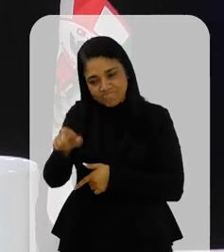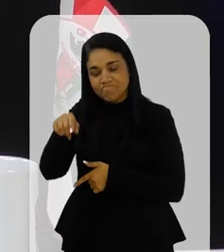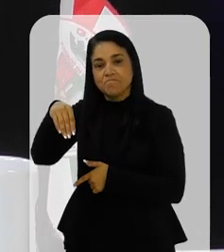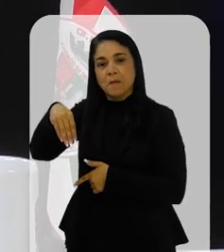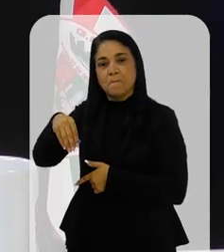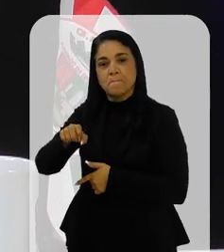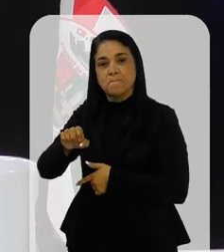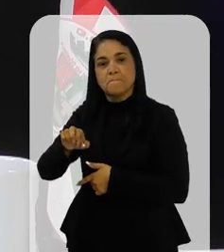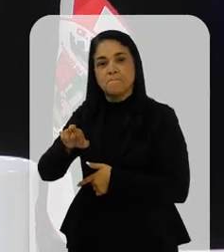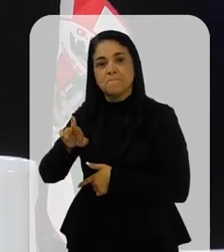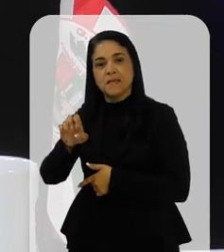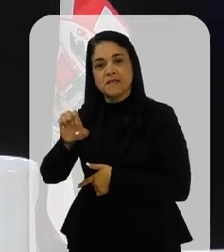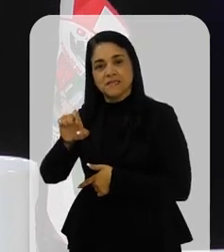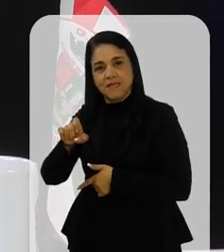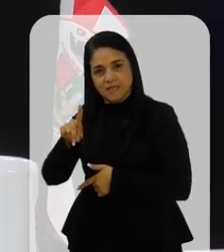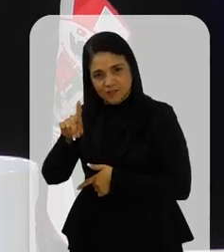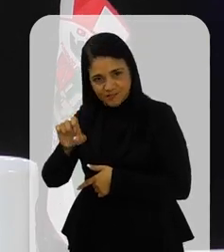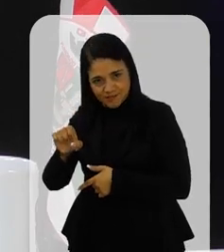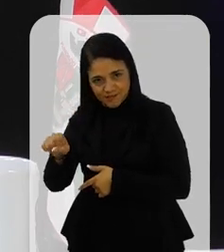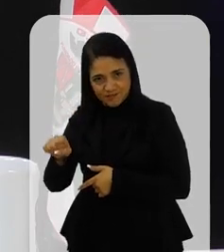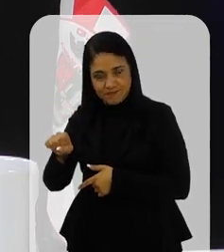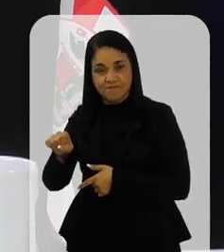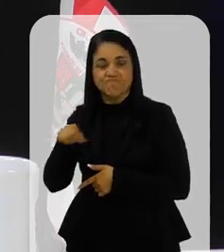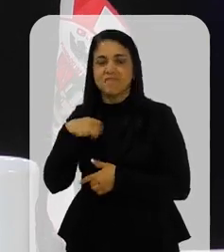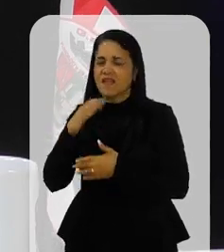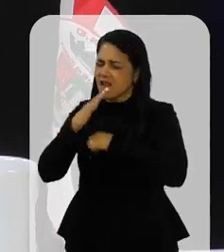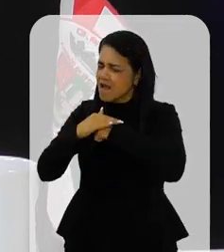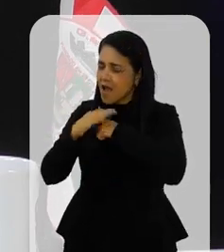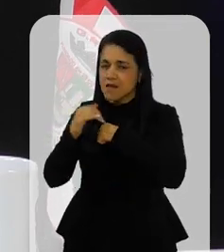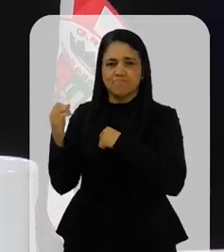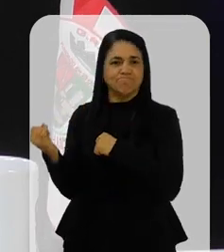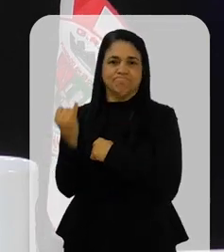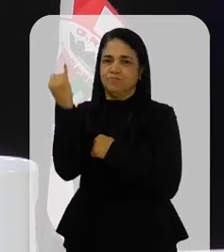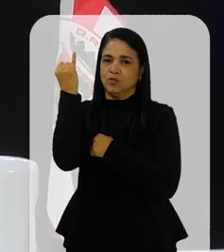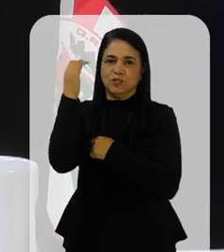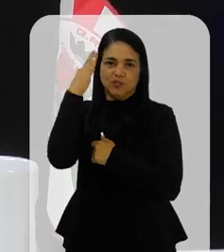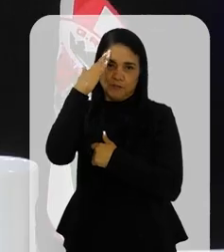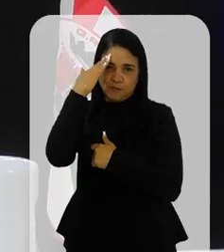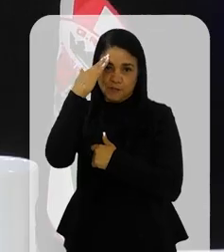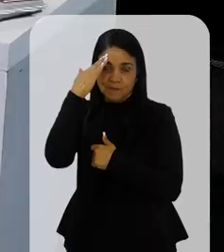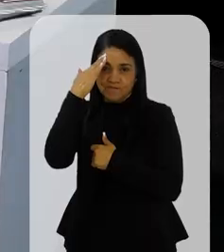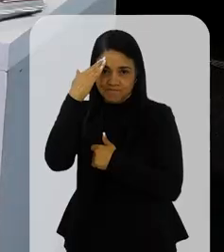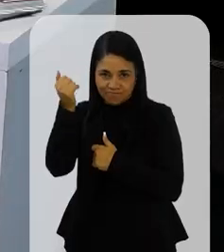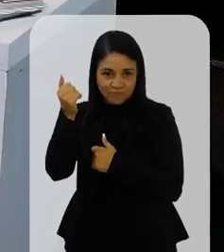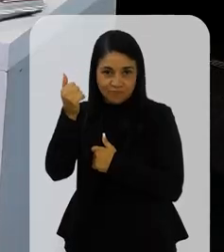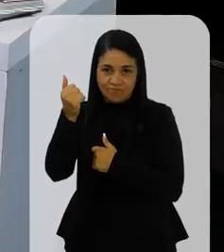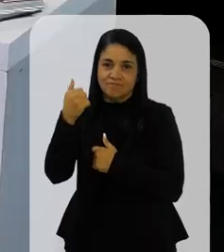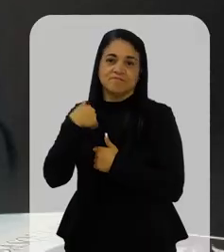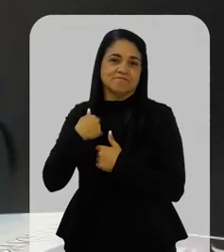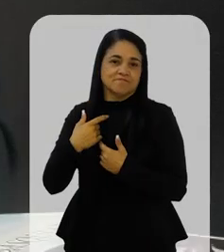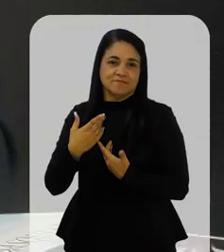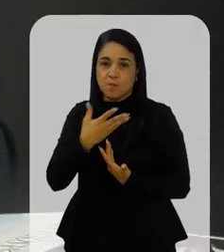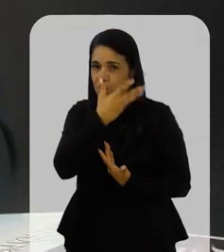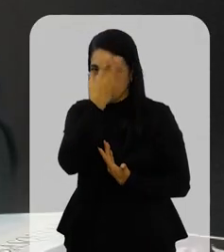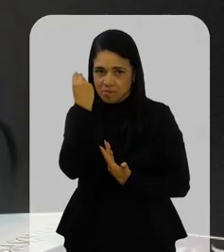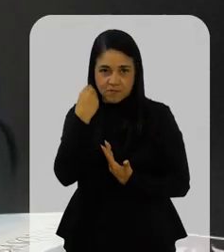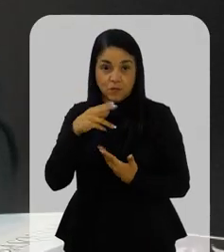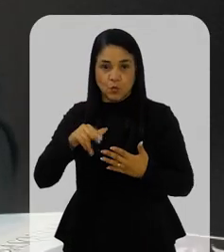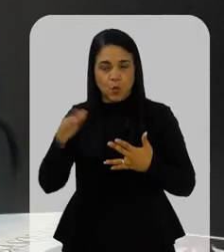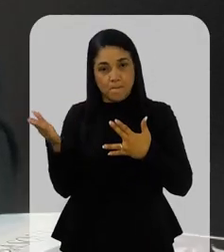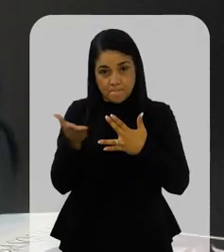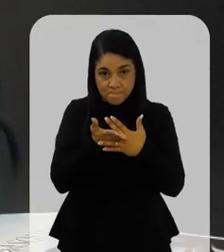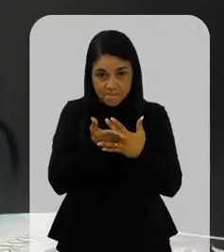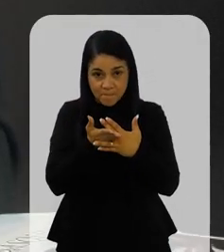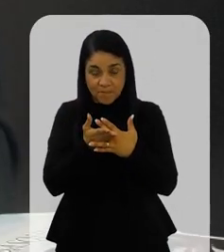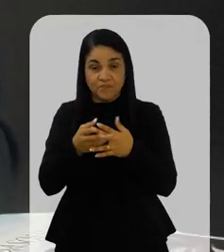foi a dona Mercedes Batista. Então Batista, todo o carinho para ela, então jamais a gente poderá esquecer desse momento. Maravilhosa. Bira, vamos fazer agora